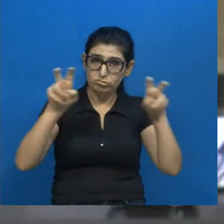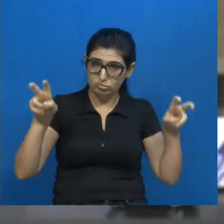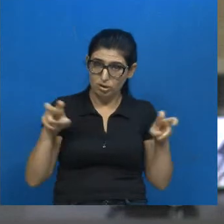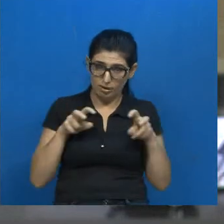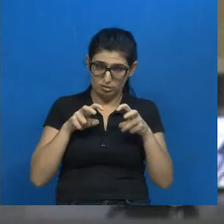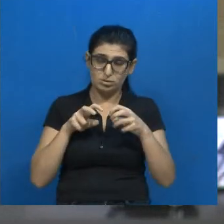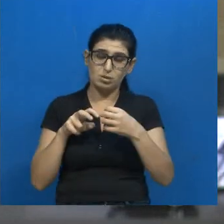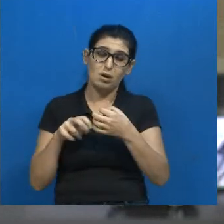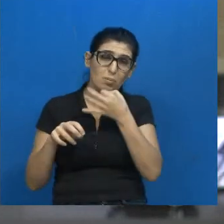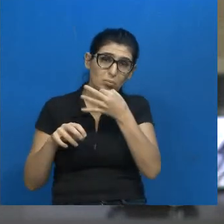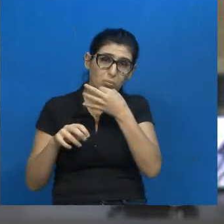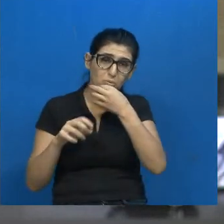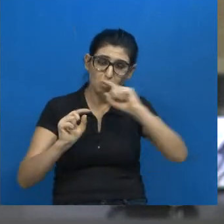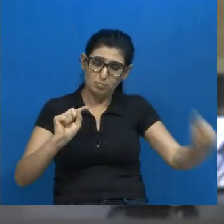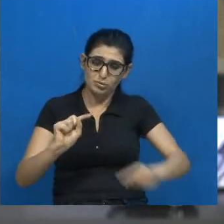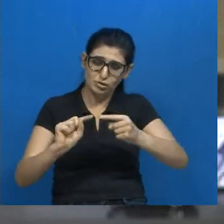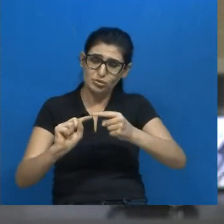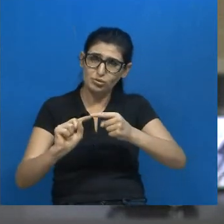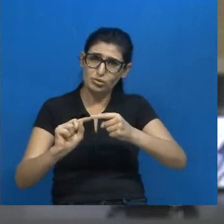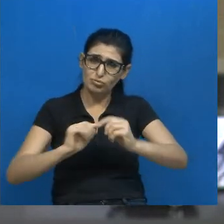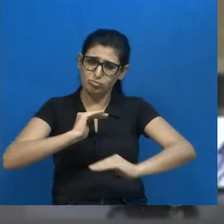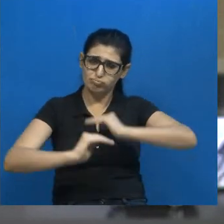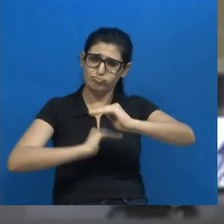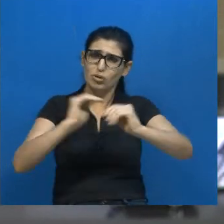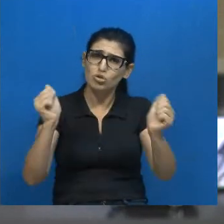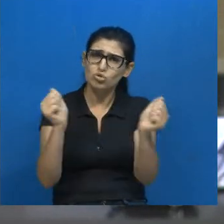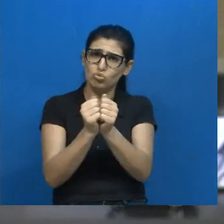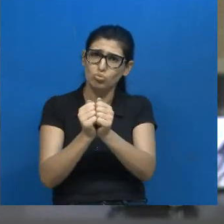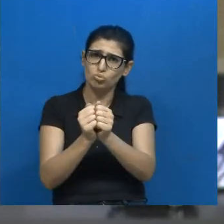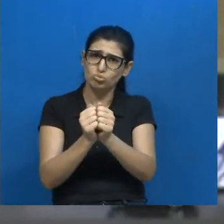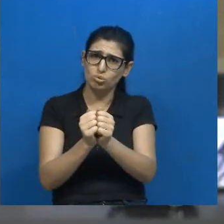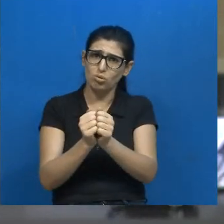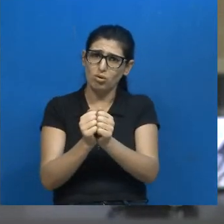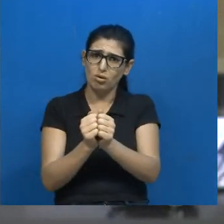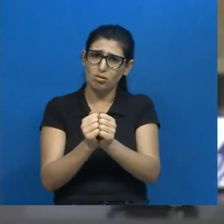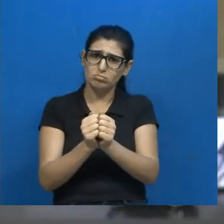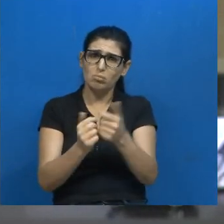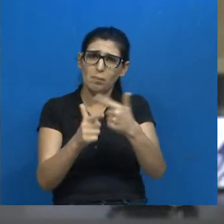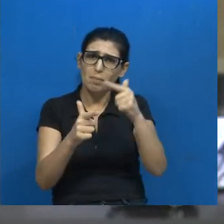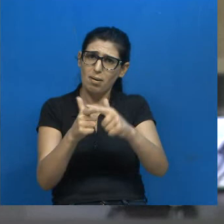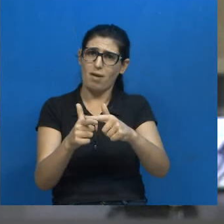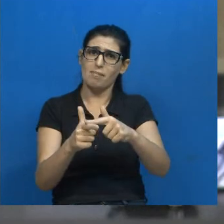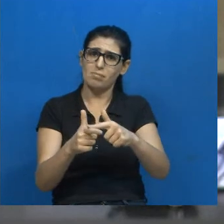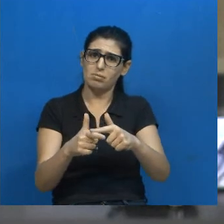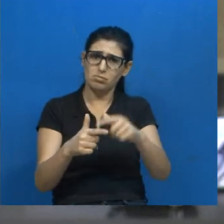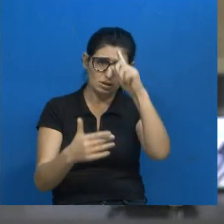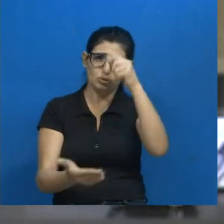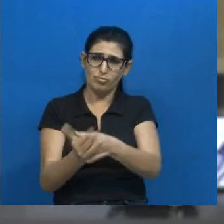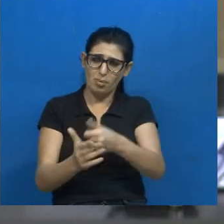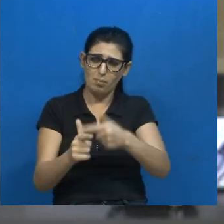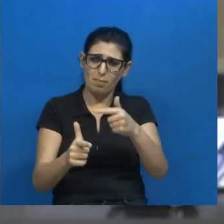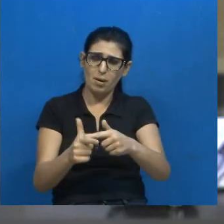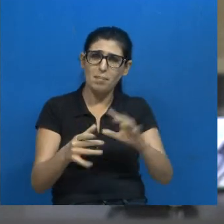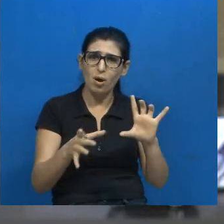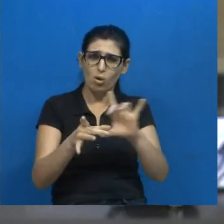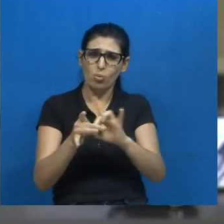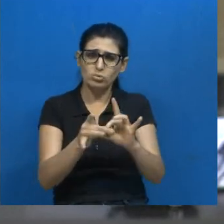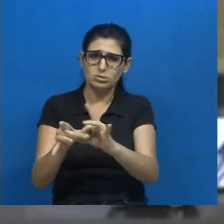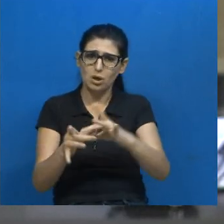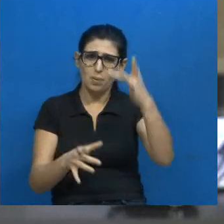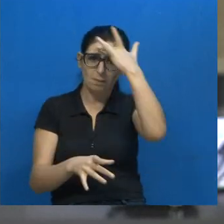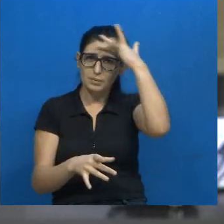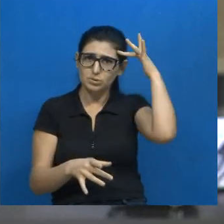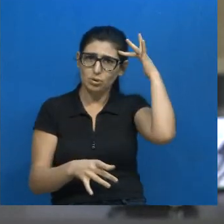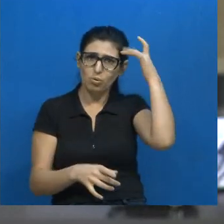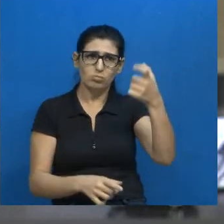fazer várias audiências, a gente vai discutir, vai construir junto. A gente sabe disso, a gente vai construir junto. Eu estou